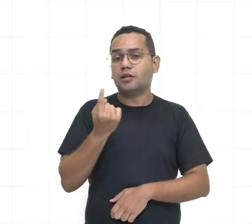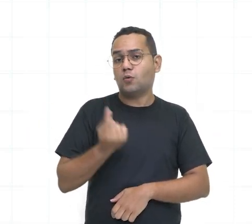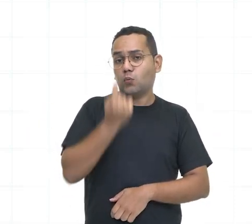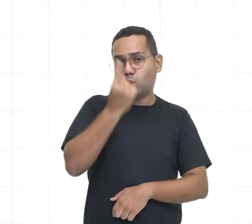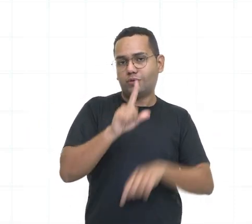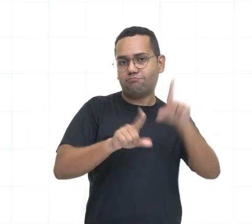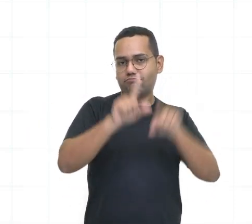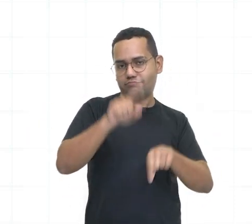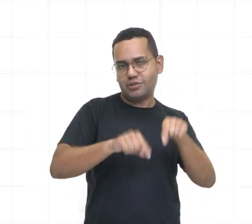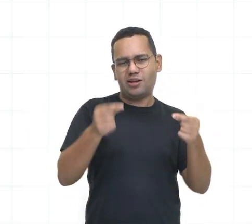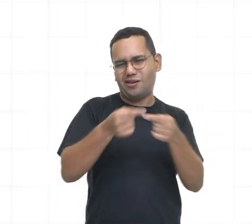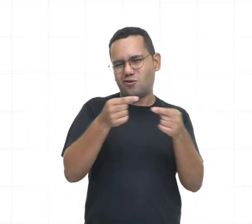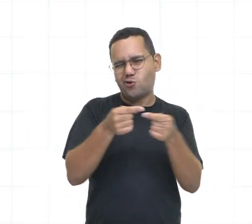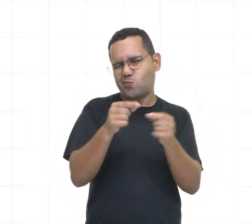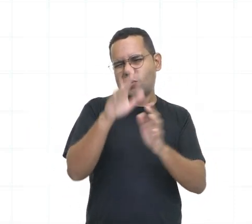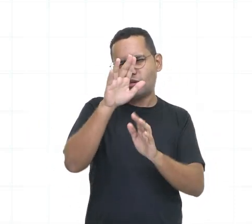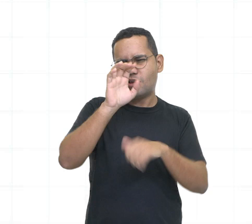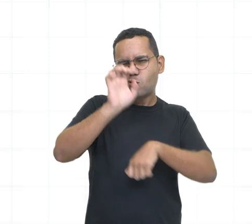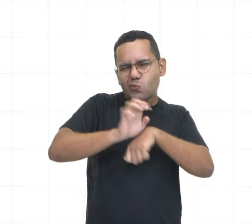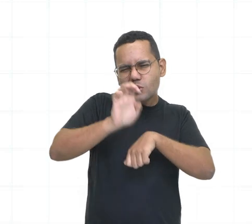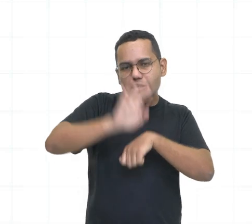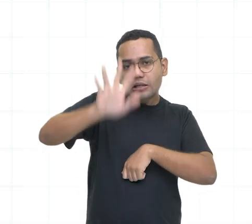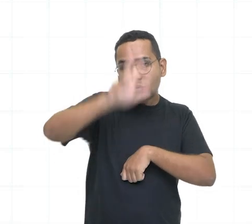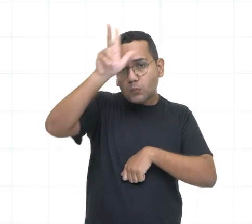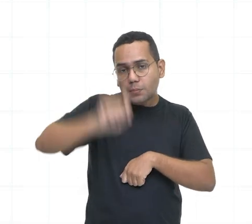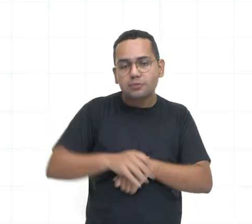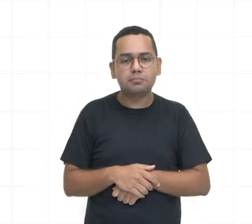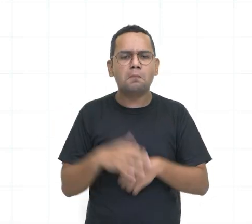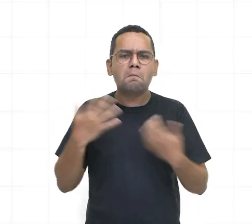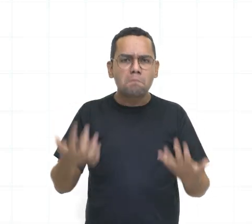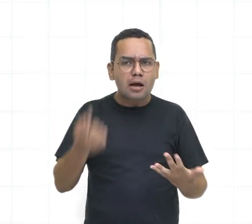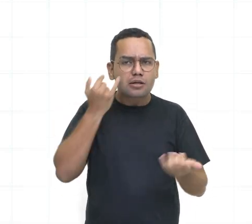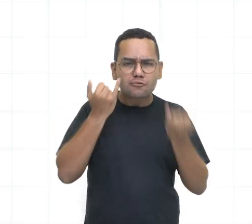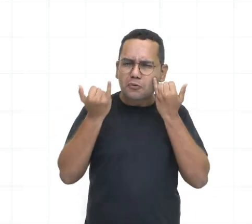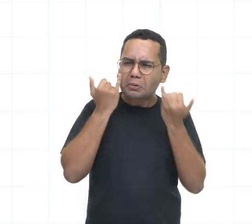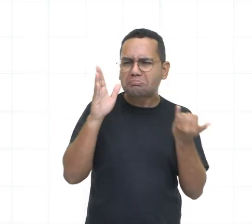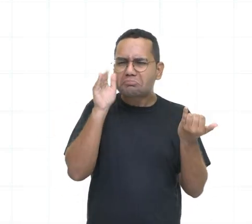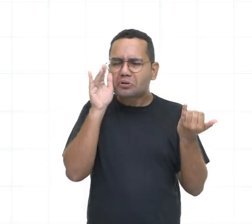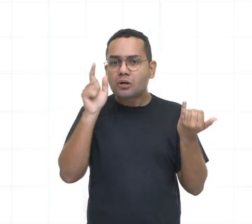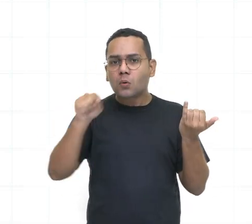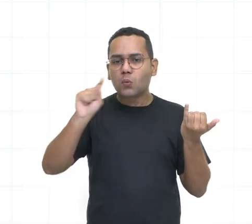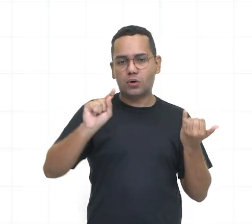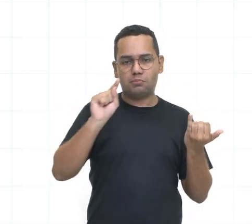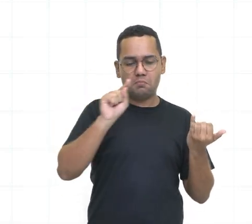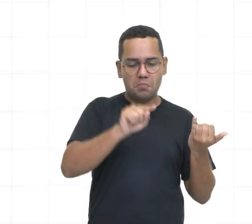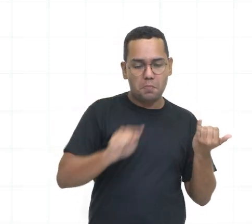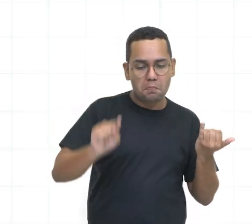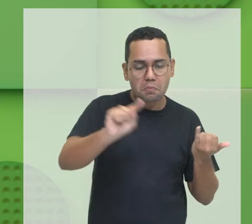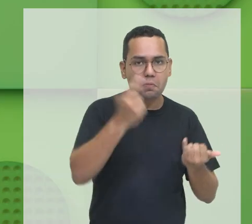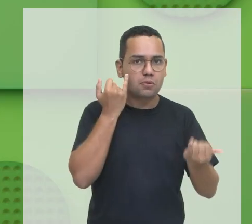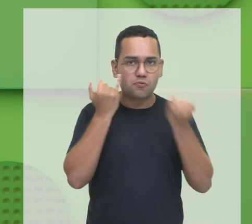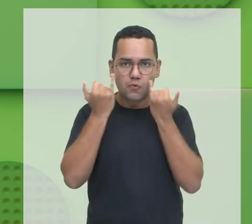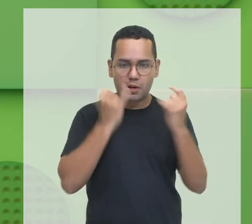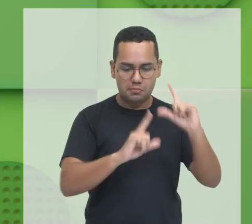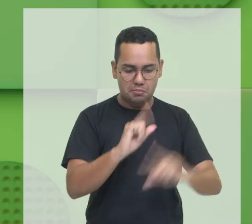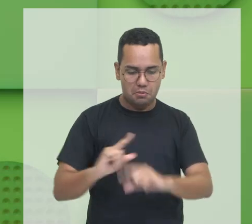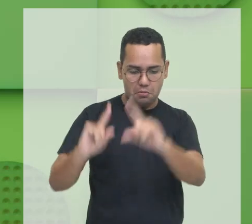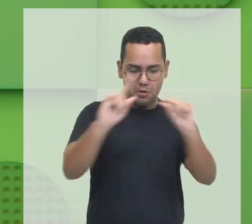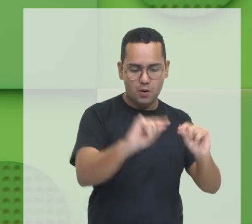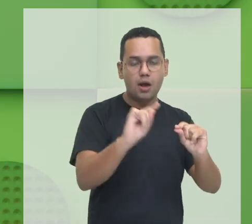para efeito de curiosidade, cada estrela na nossa bandeira representa uma unidade da federação,